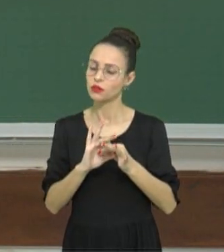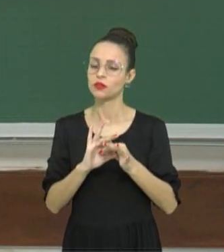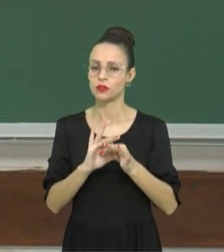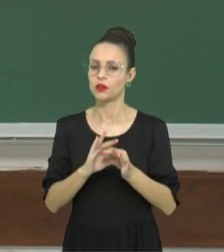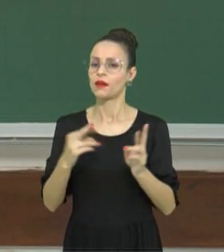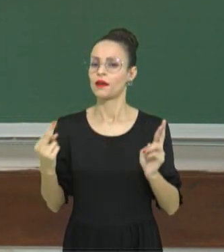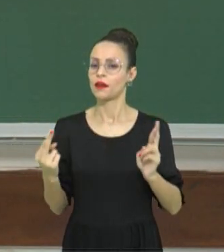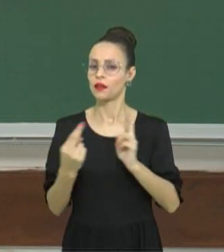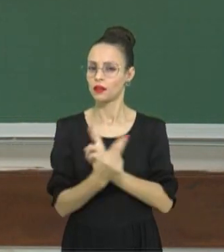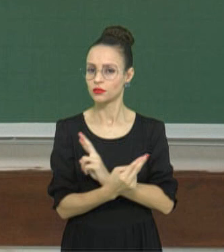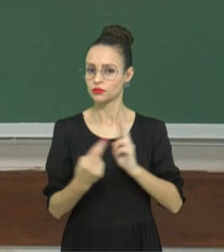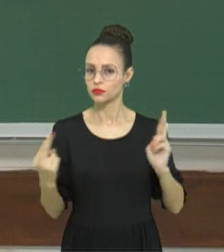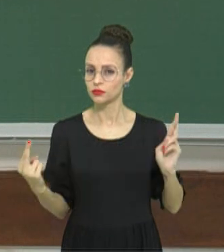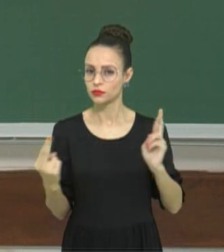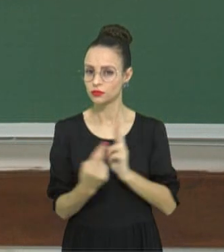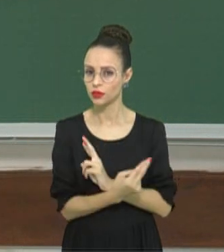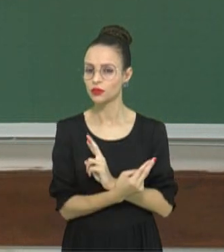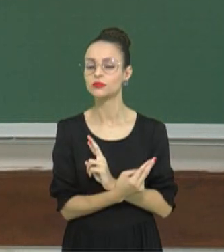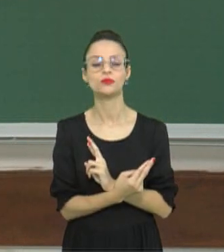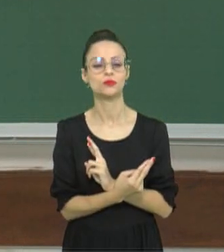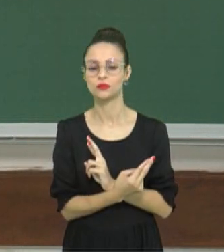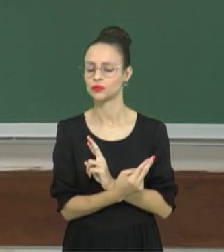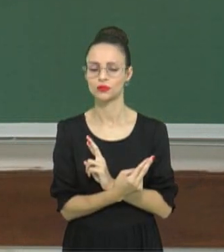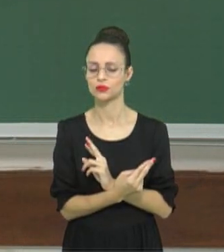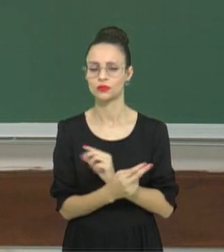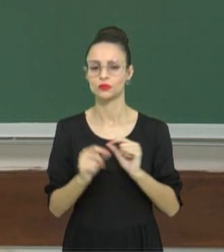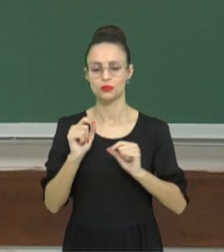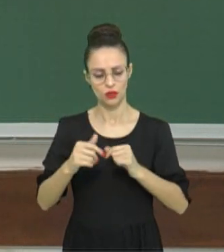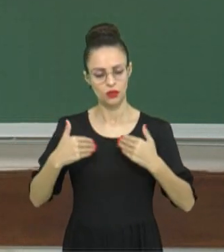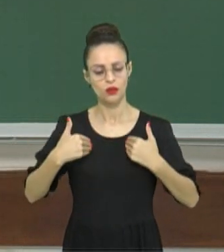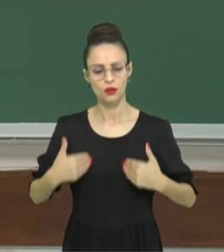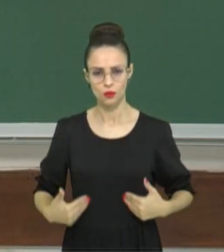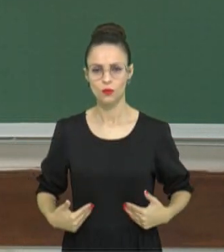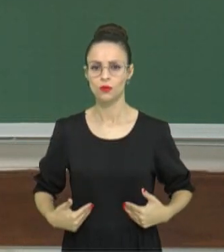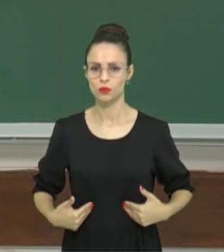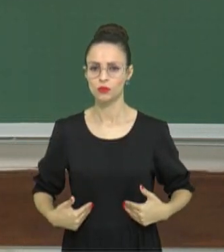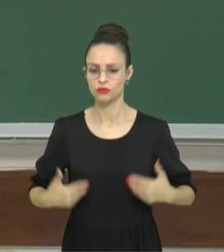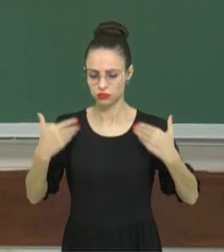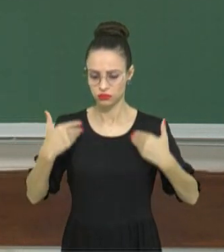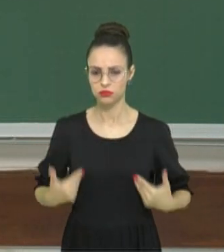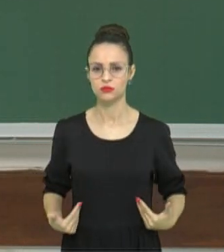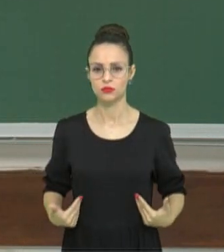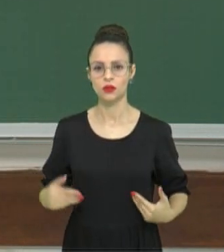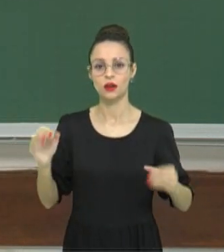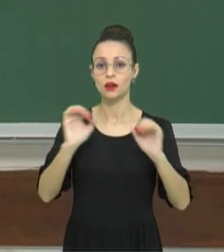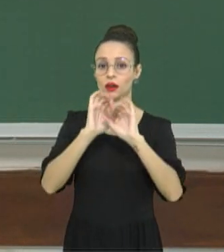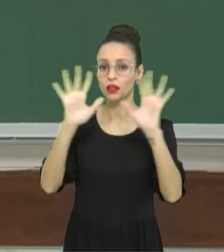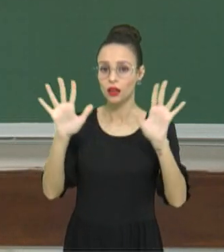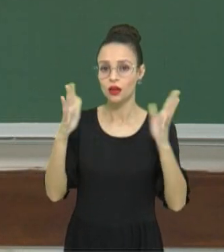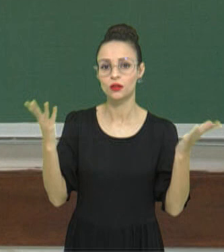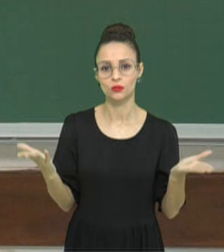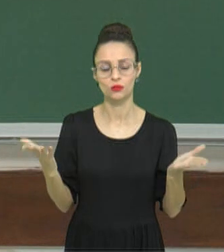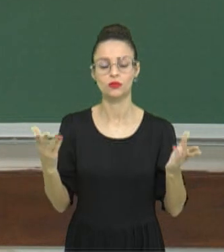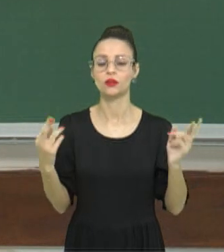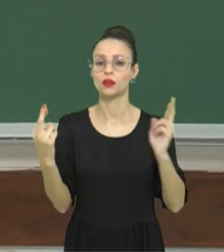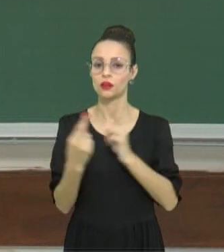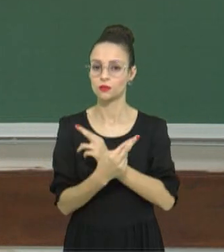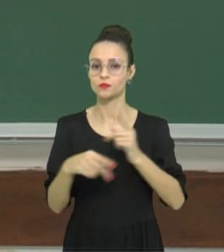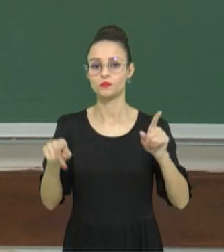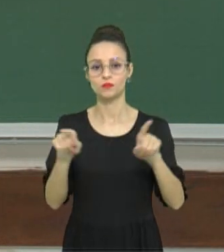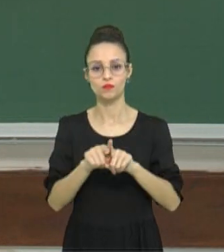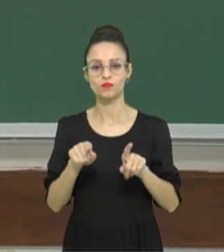estreitamente relacionado com a nossa imagem que nós teremos, né? Lógico, relacionando